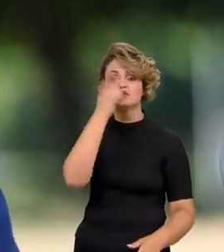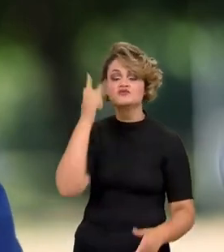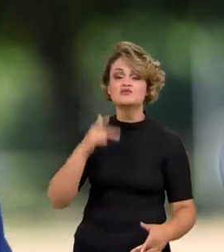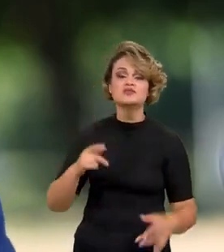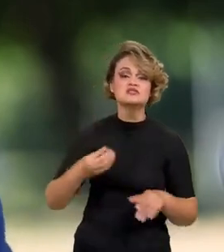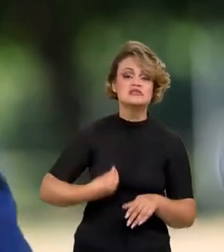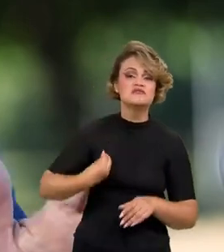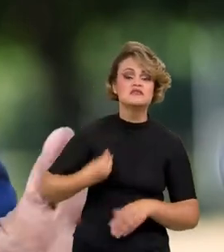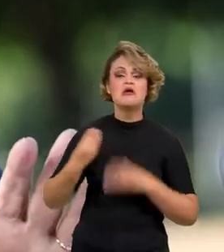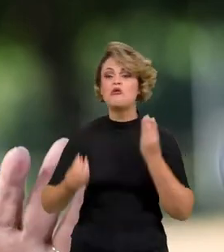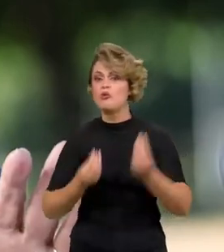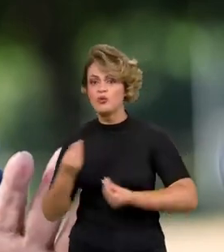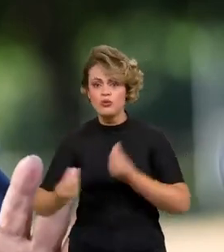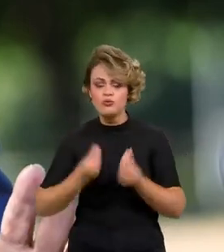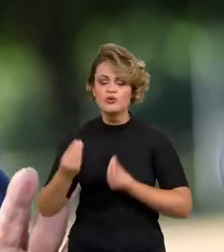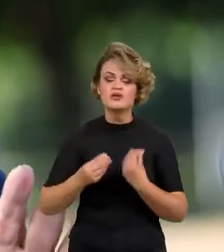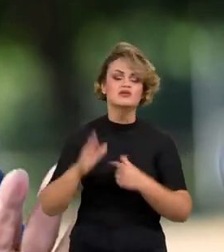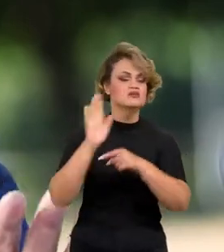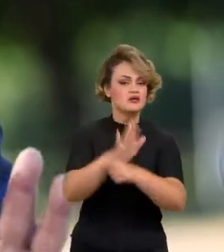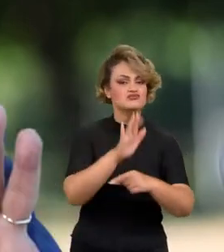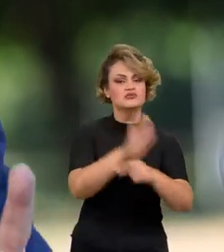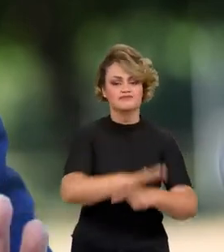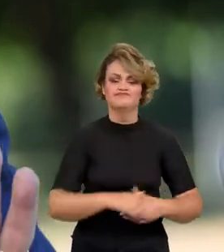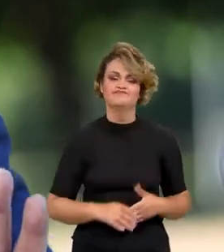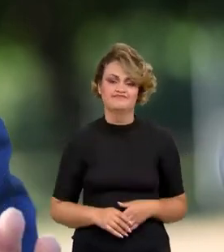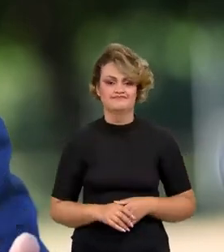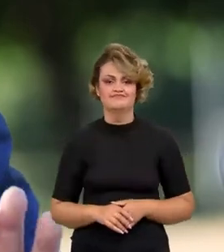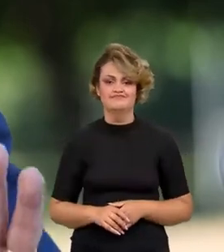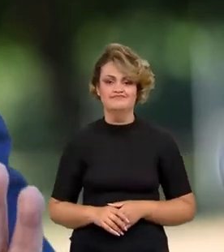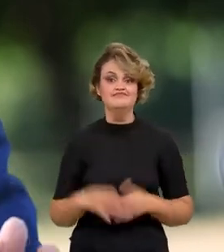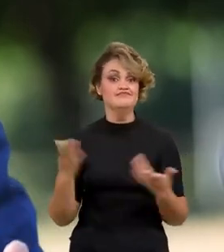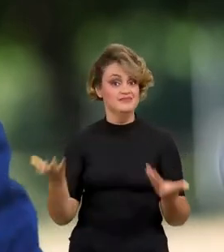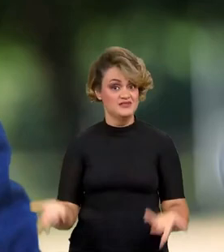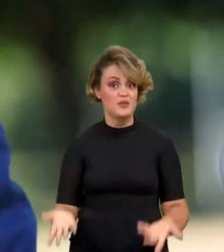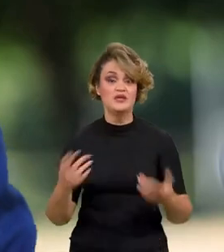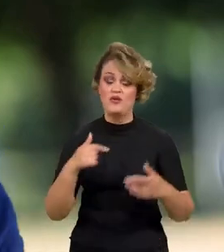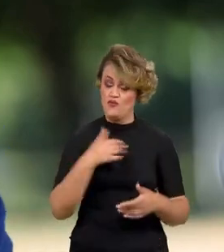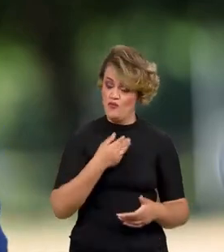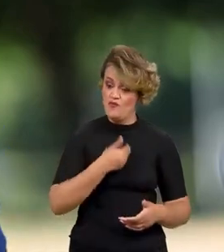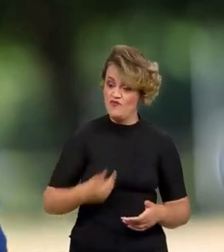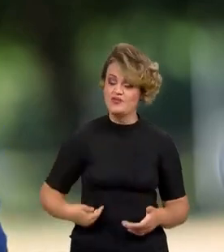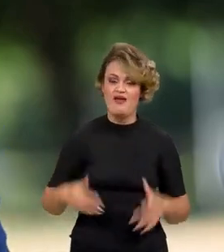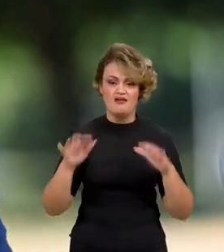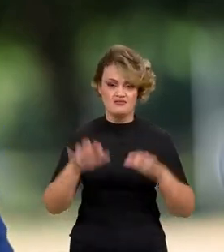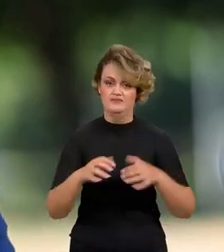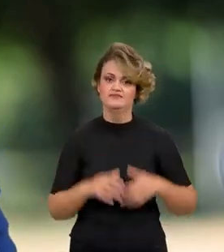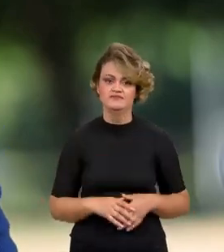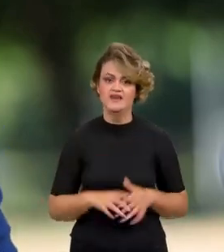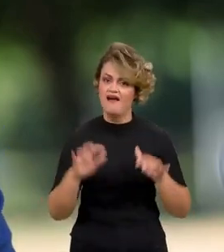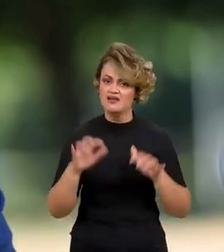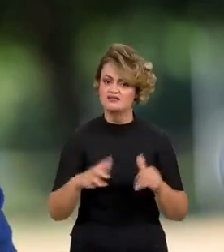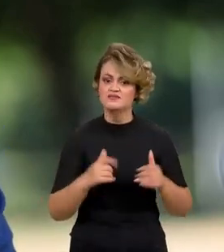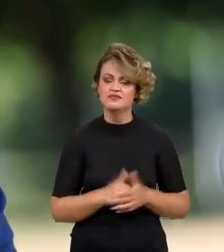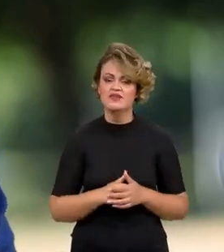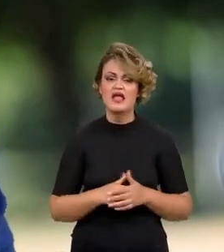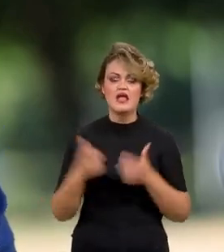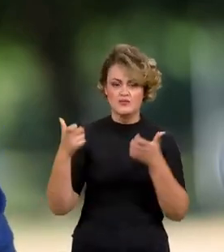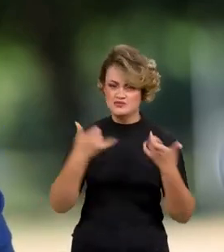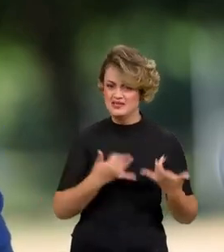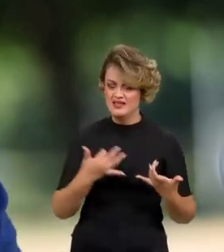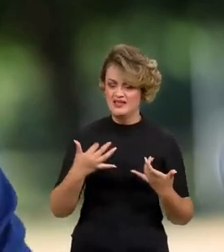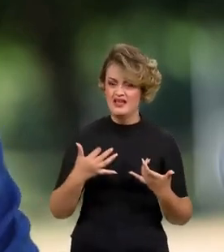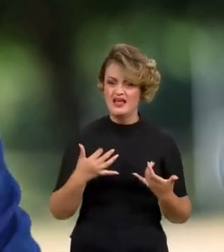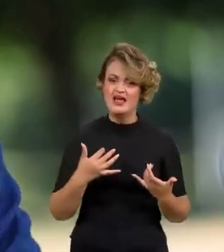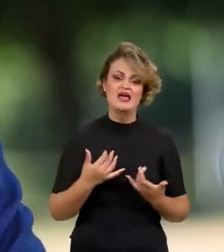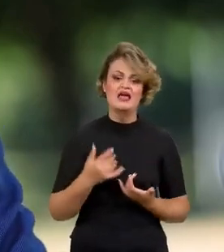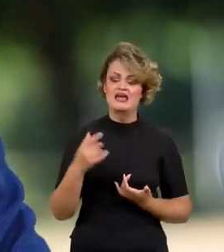fazer de tudo para atender a tua necessidade é isso o governo a partir de agora eu disse o seguinte essa segunda esse